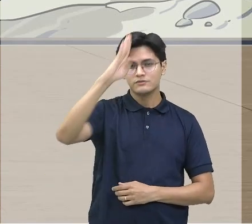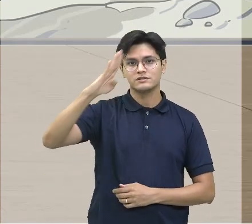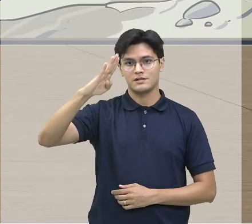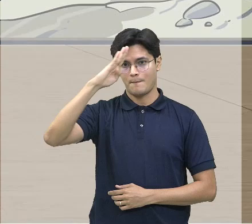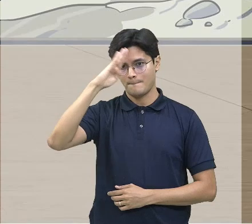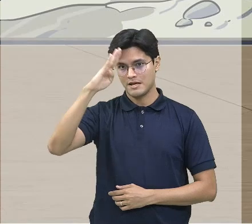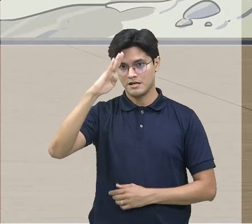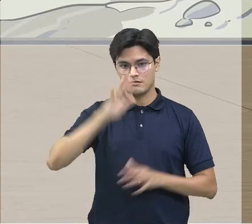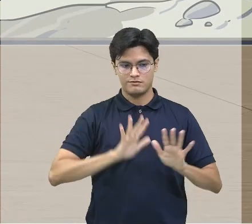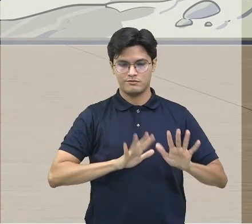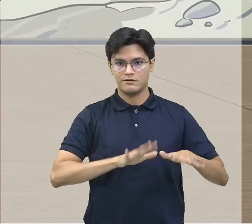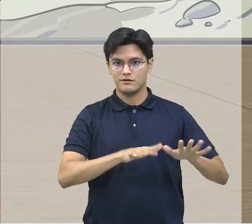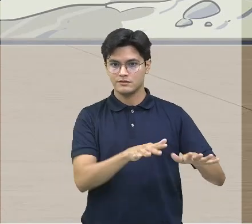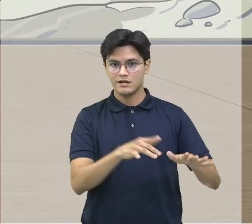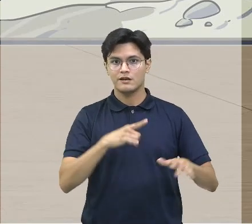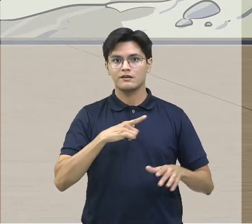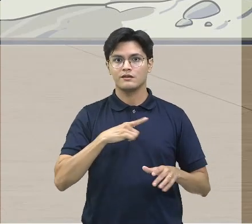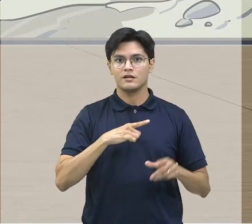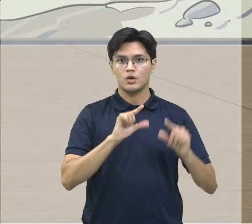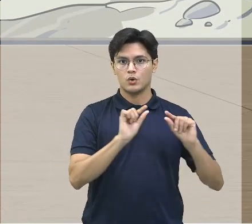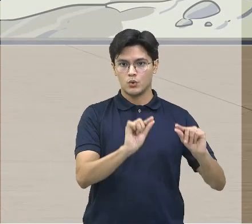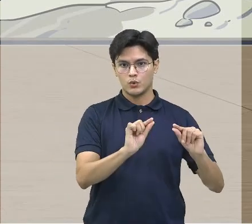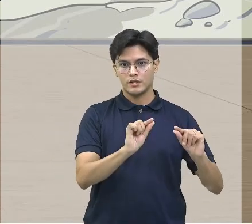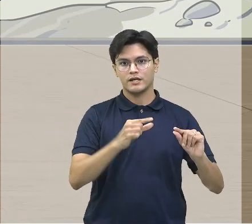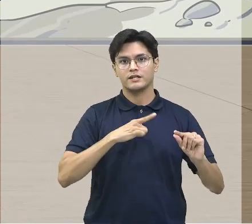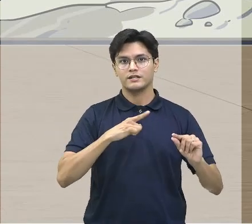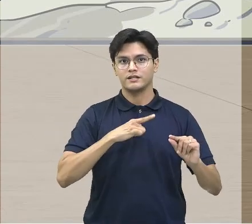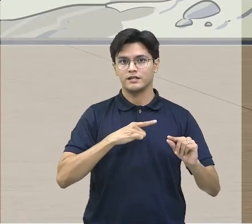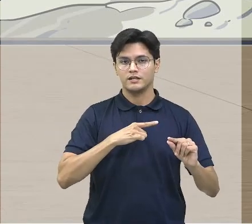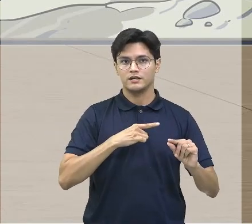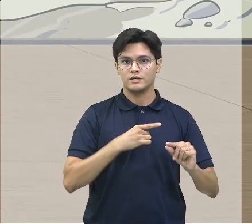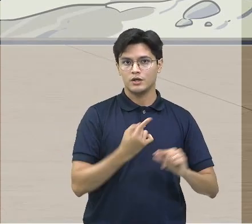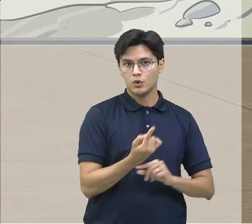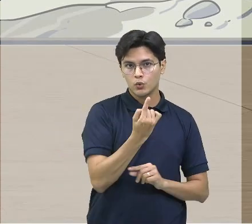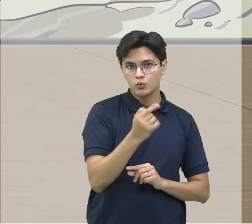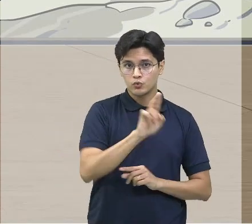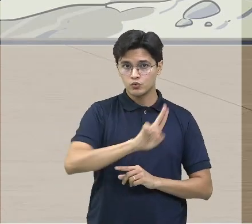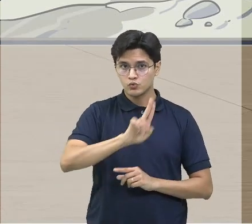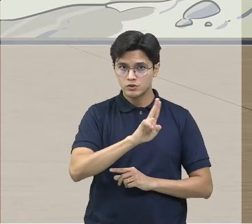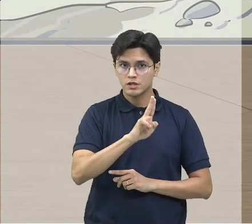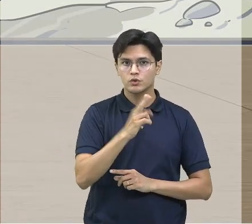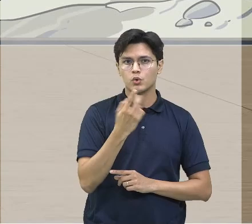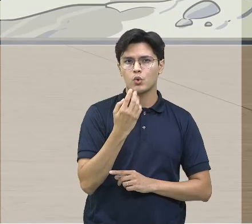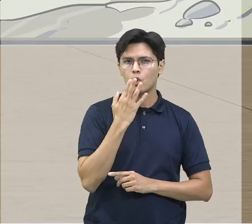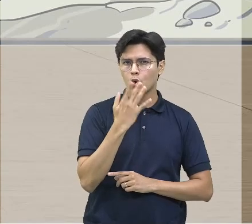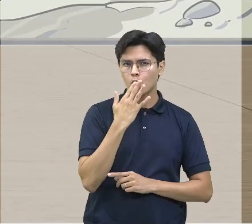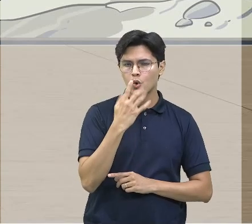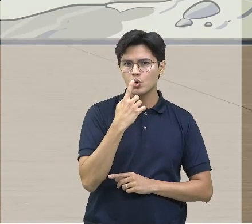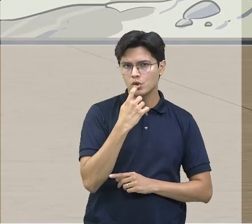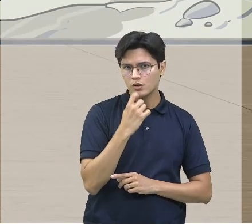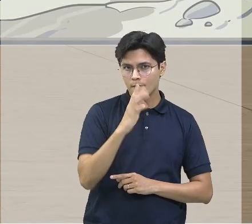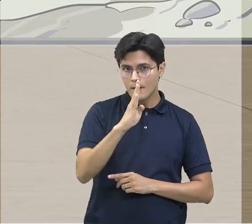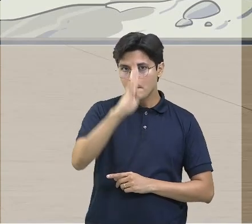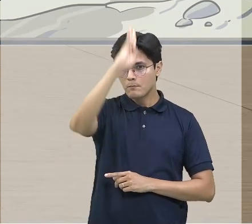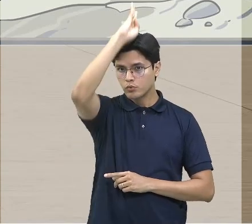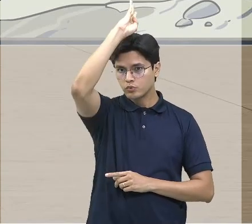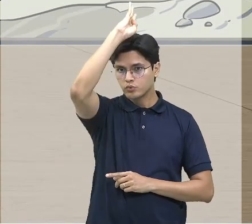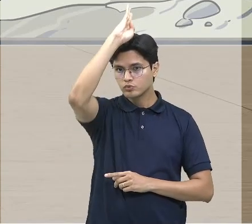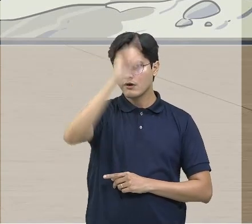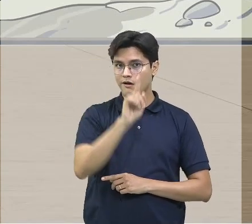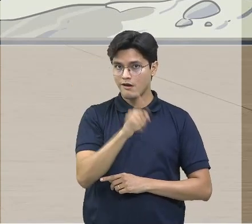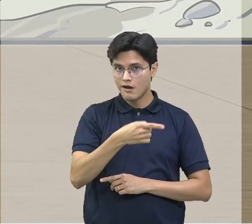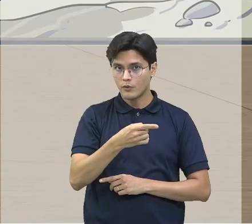com aquele destaque na cabeça, o comandante aí da tropa, né? Mas no caso, nós temos a representação desses